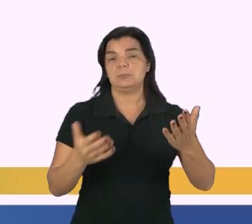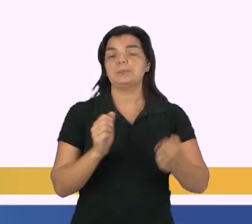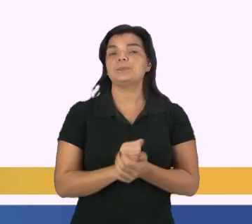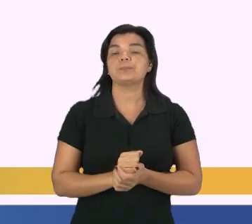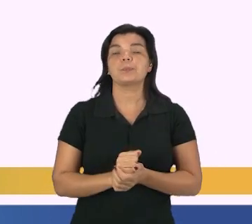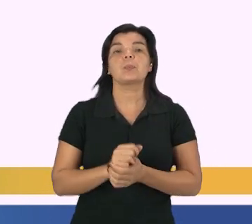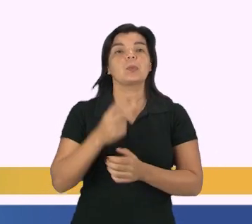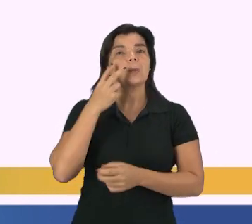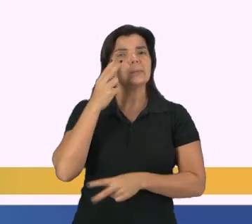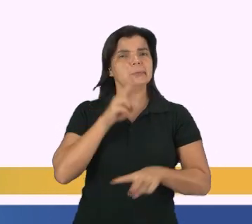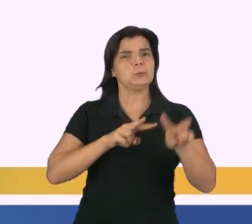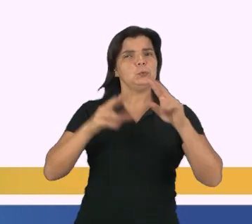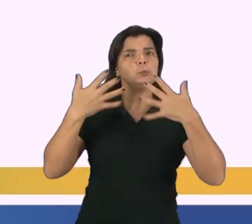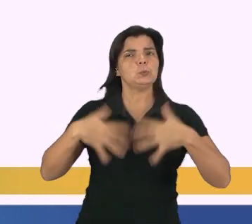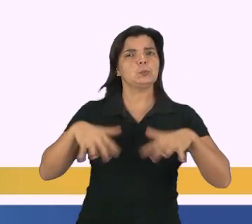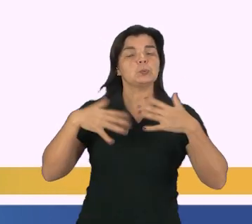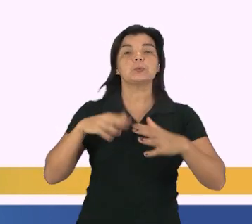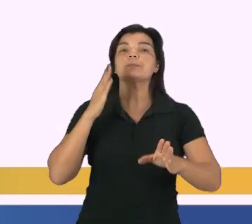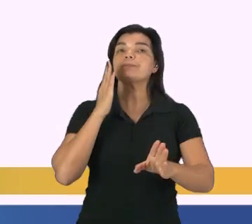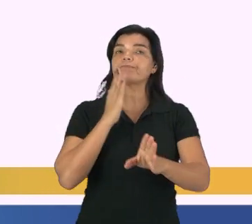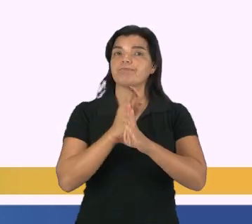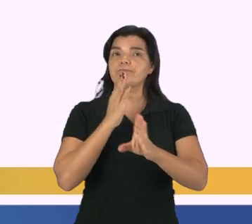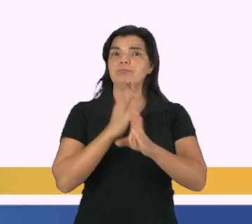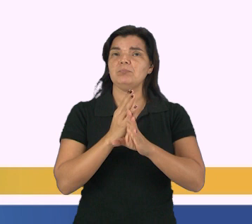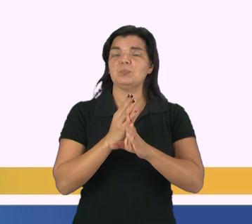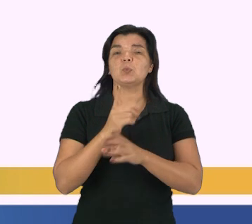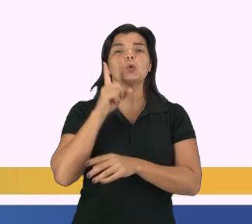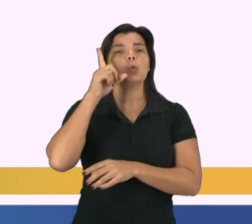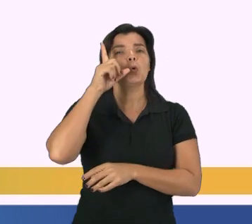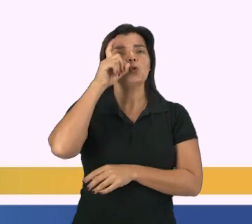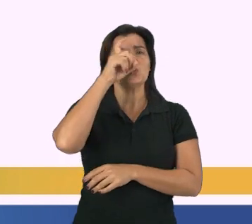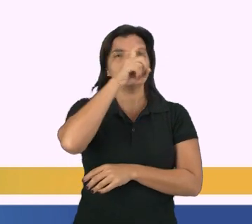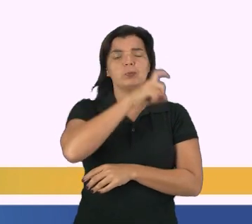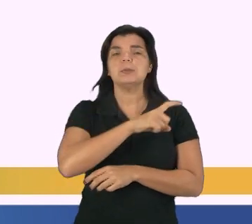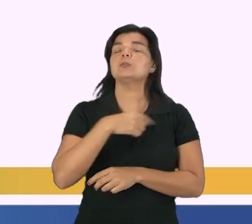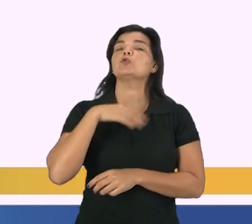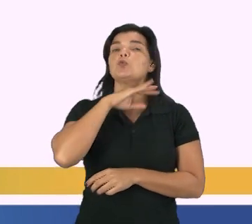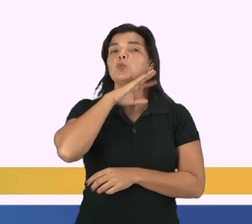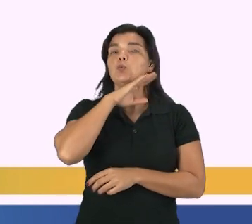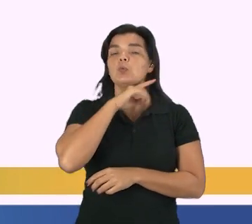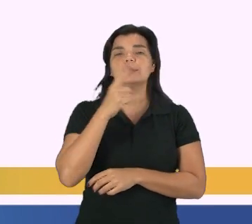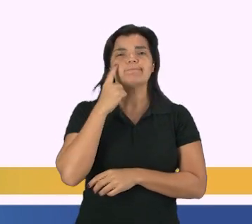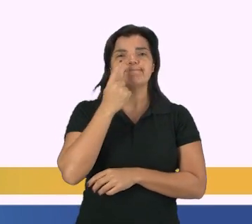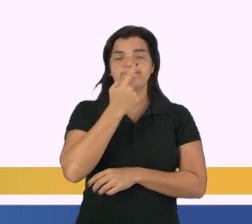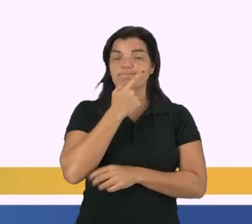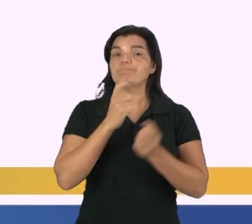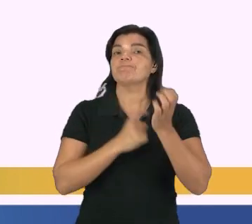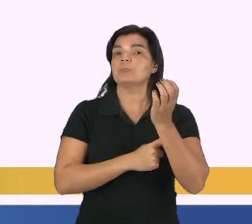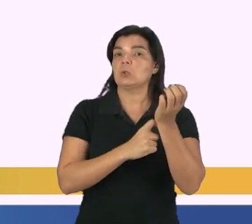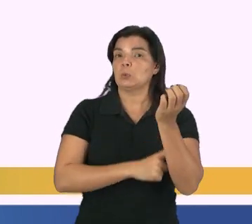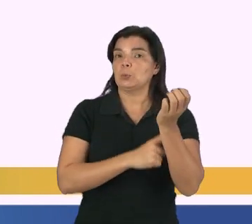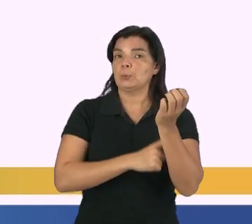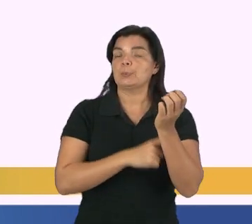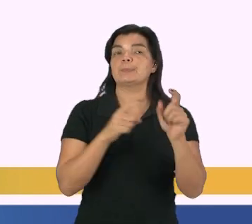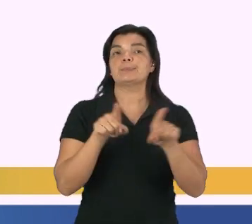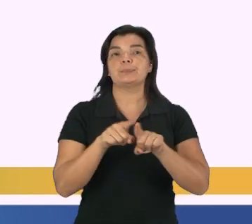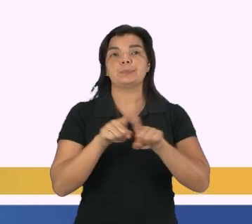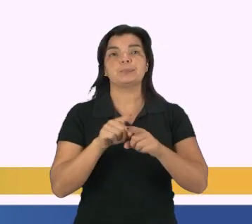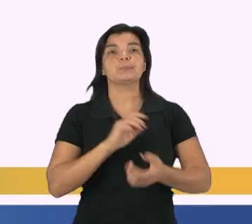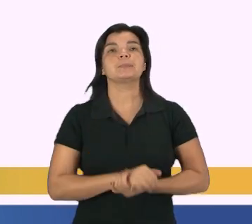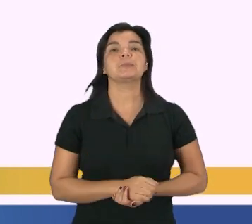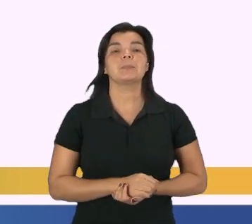de poluição pode causar desconforto visual e estresse. Além disso,